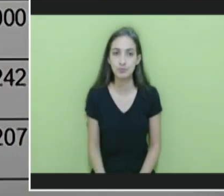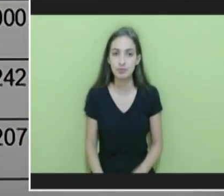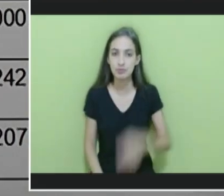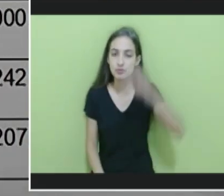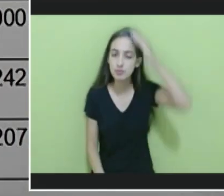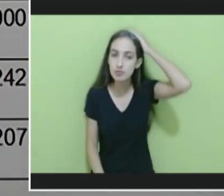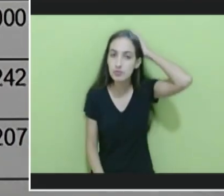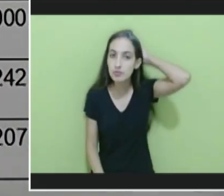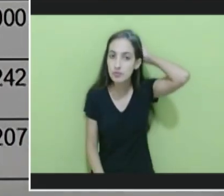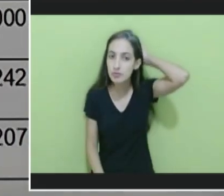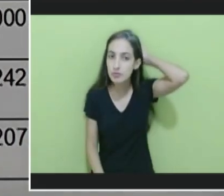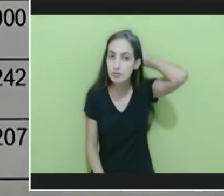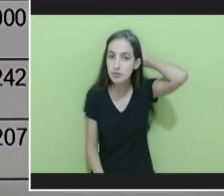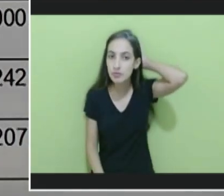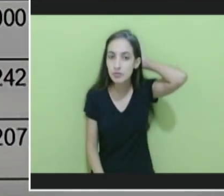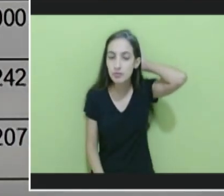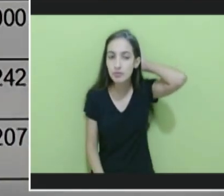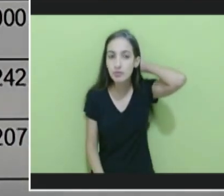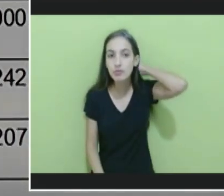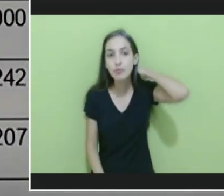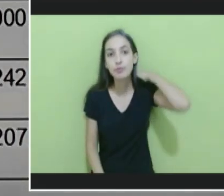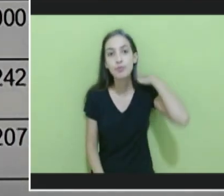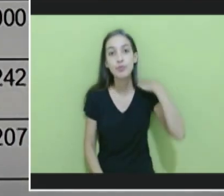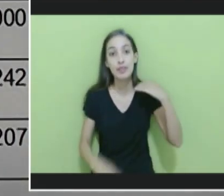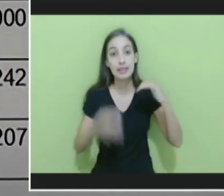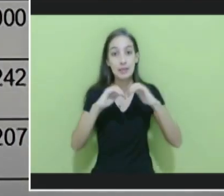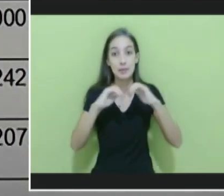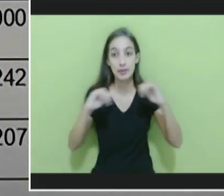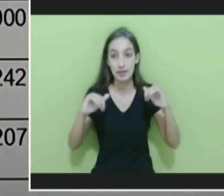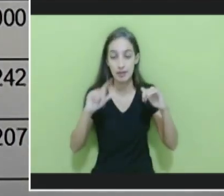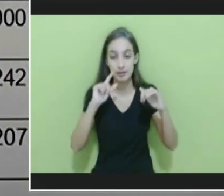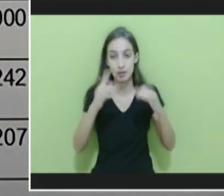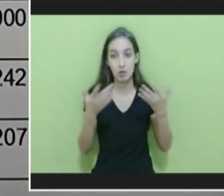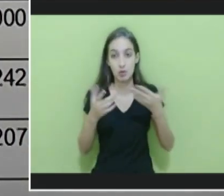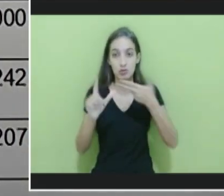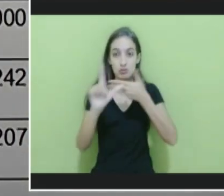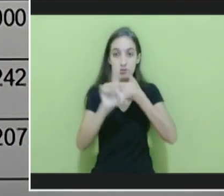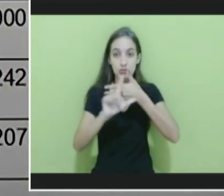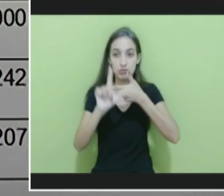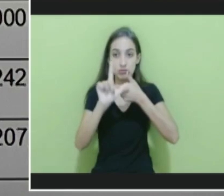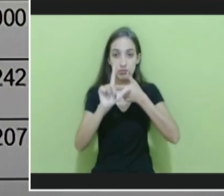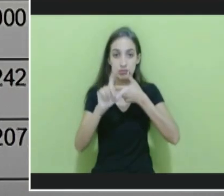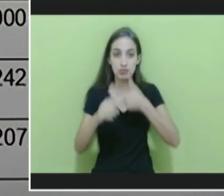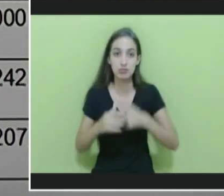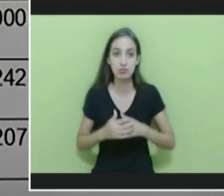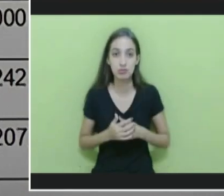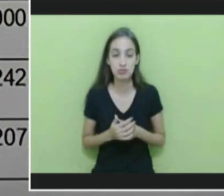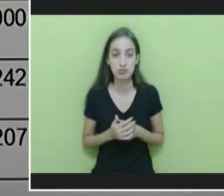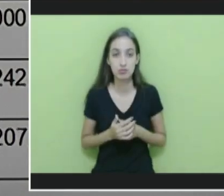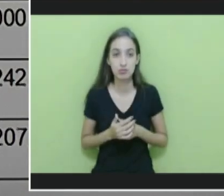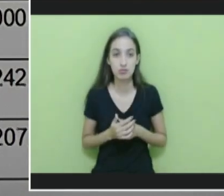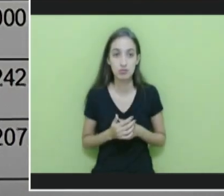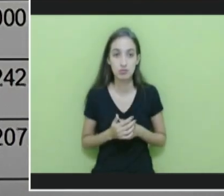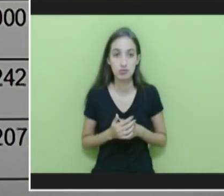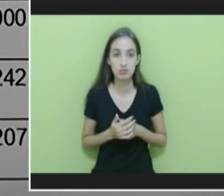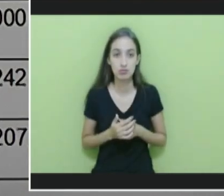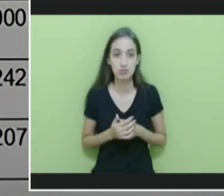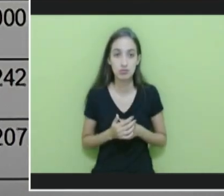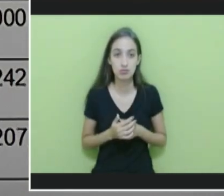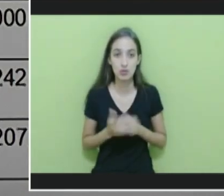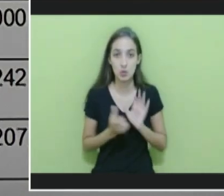Separado por entidade, para o Poder Legislativo, o orçamento para 2026 são